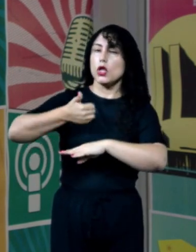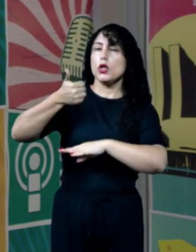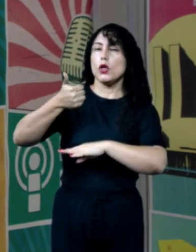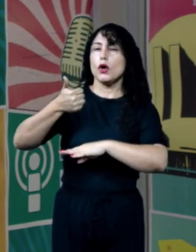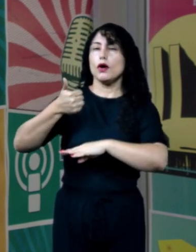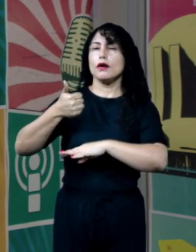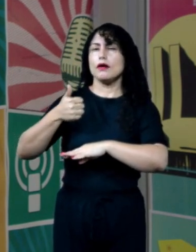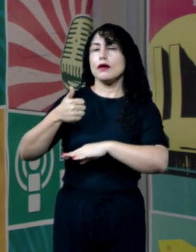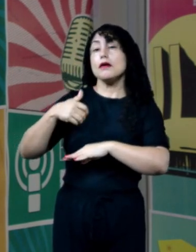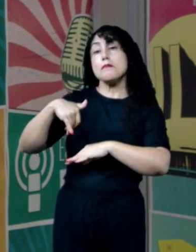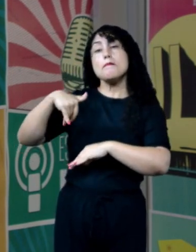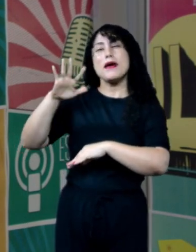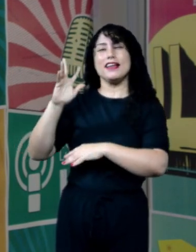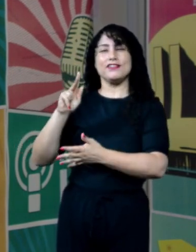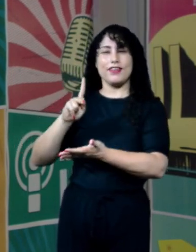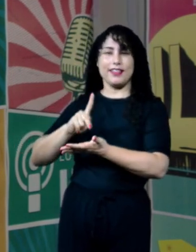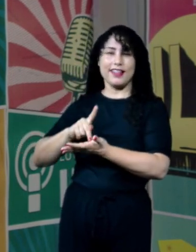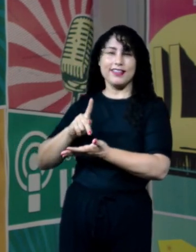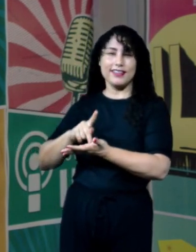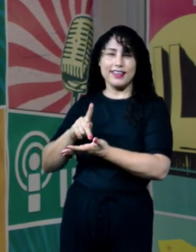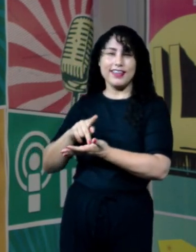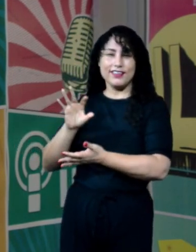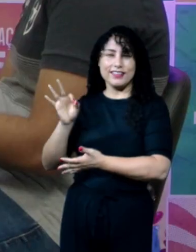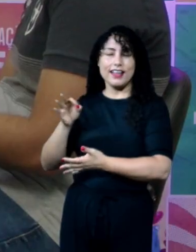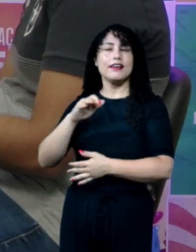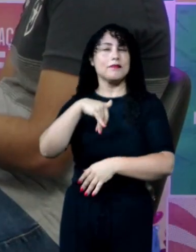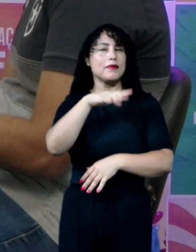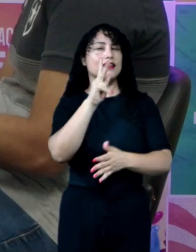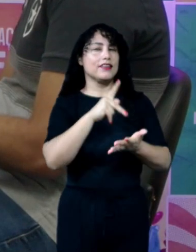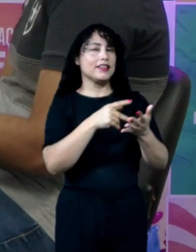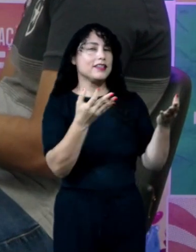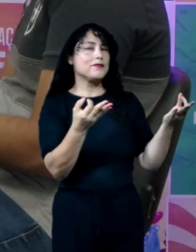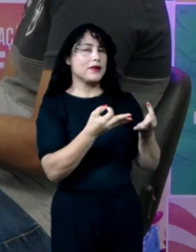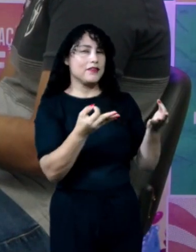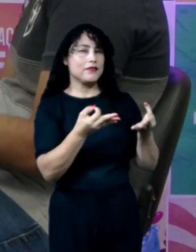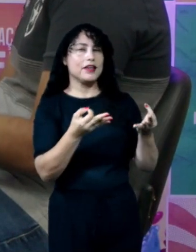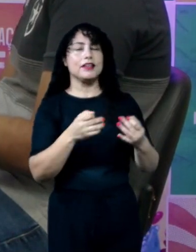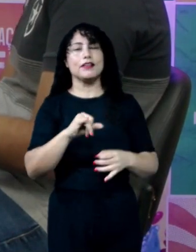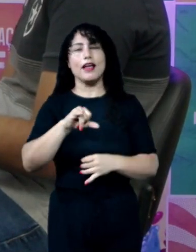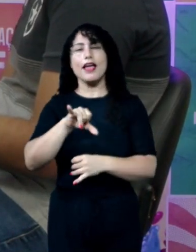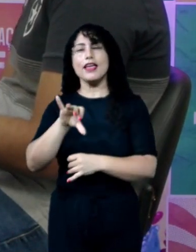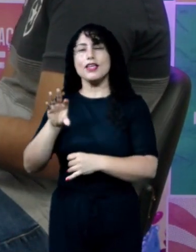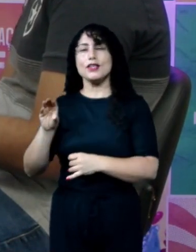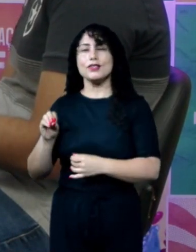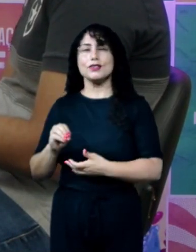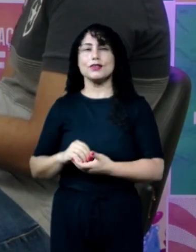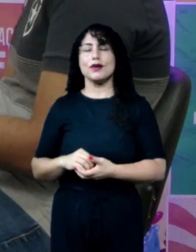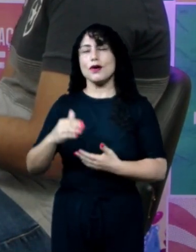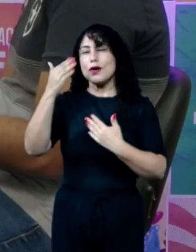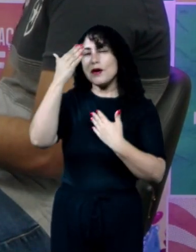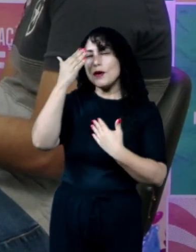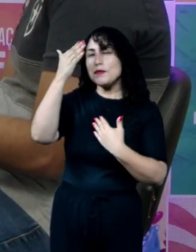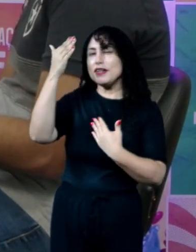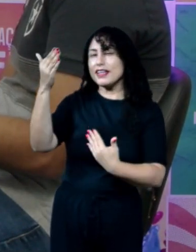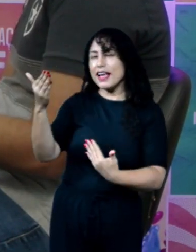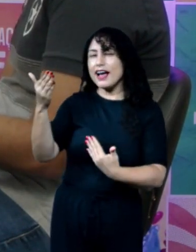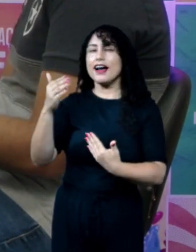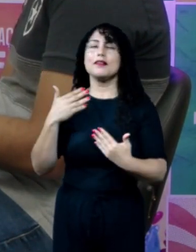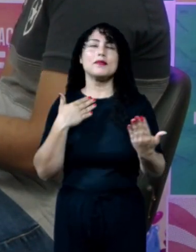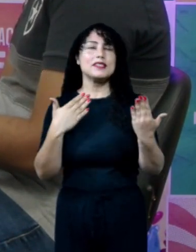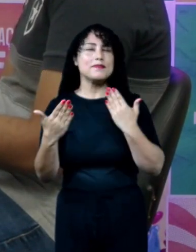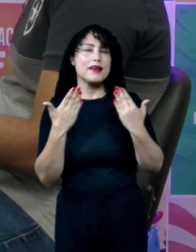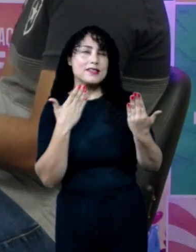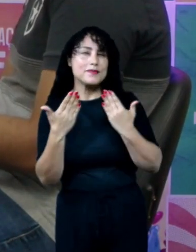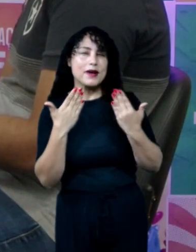mais verdadeiro, né? Mais verdadeiro. Perfeito. E é isso. Muito obrigada por esse